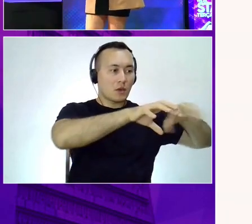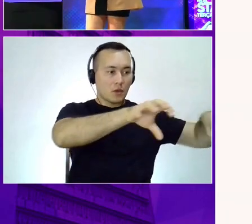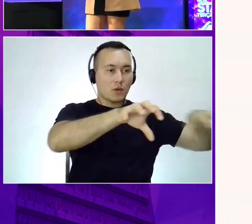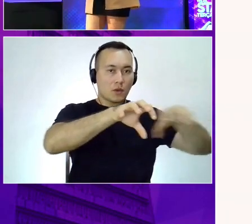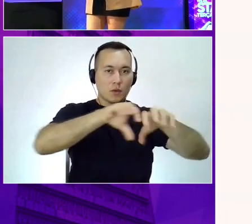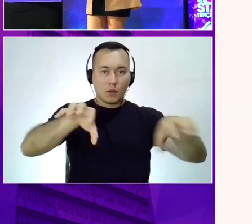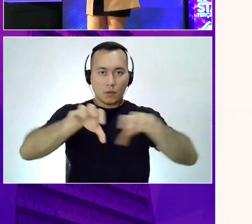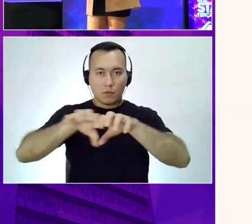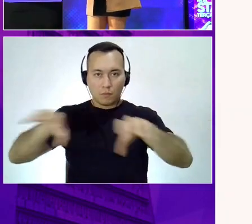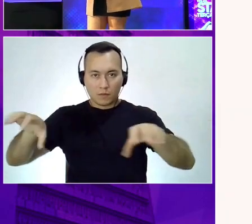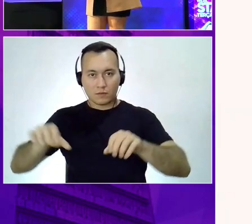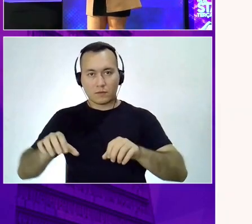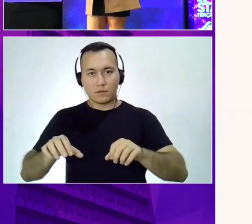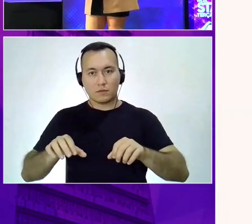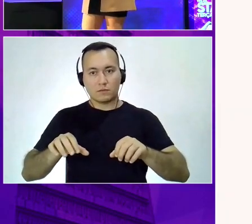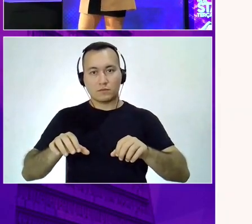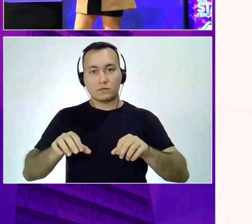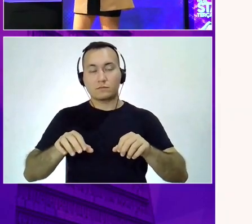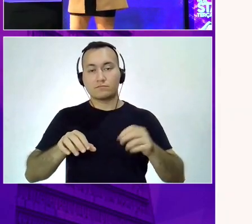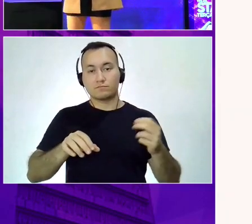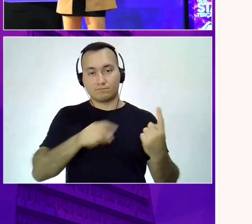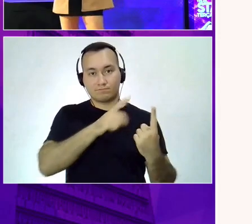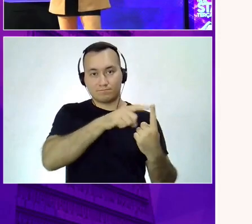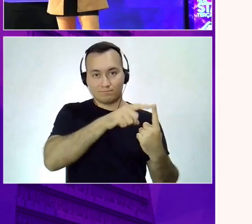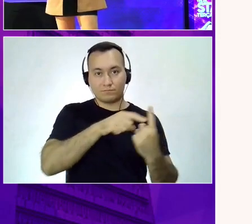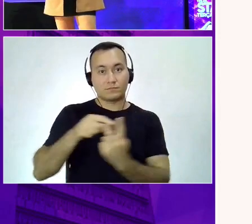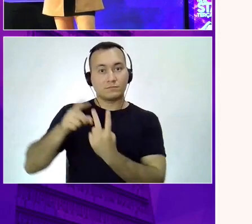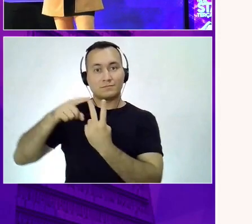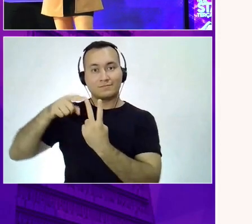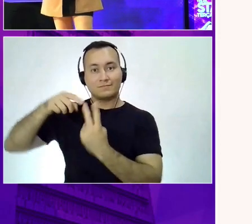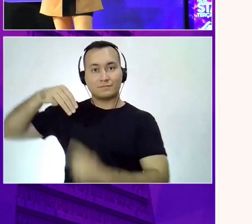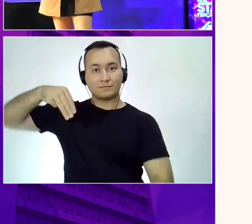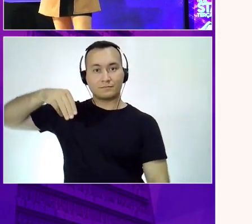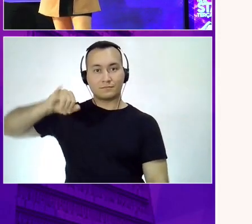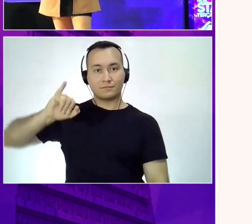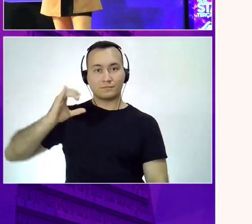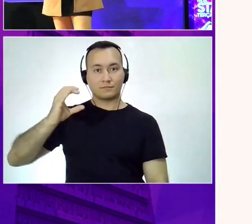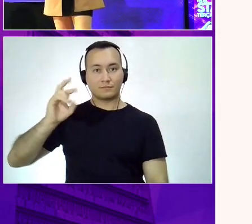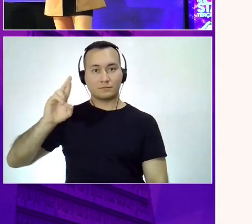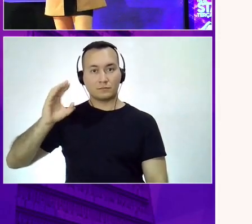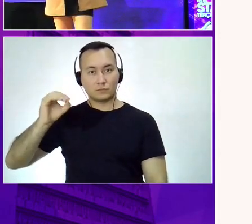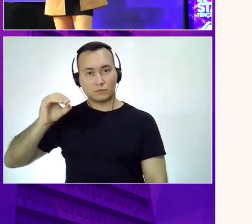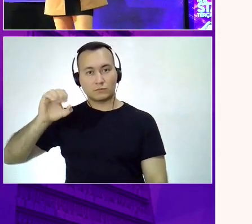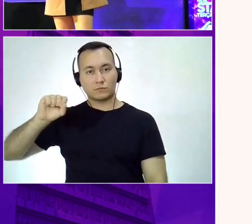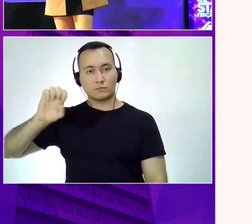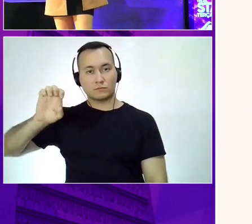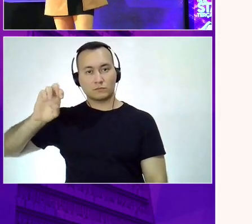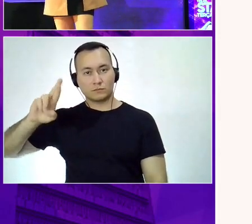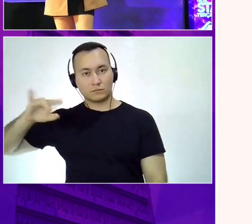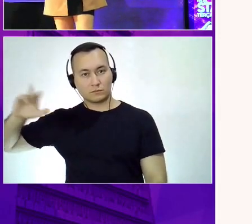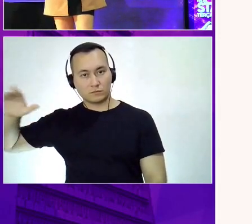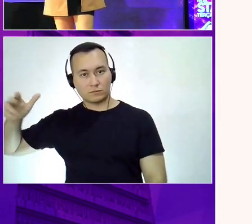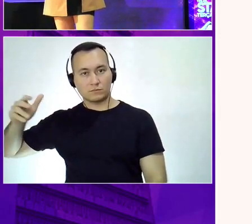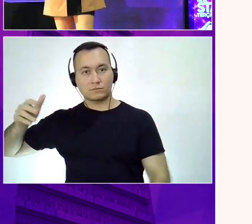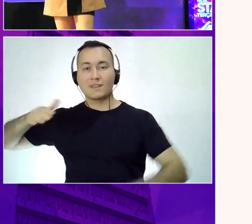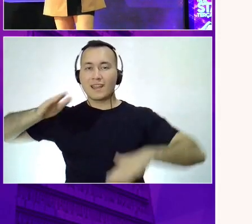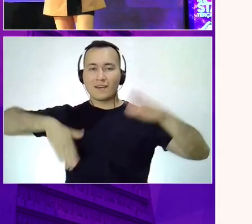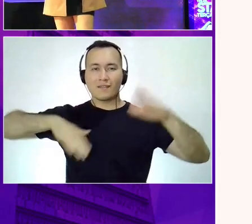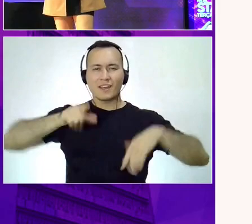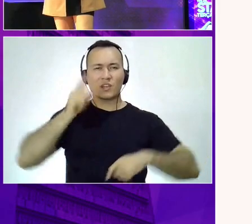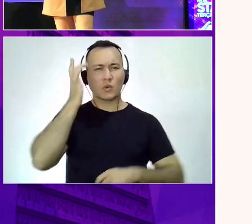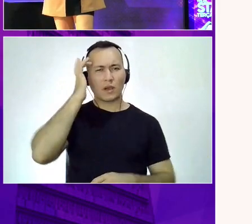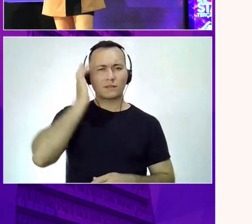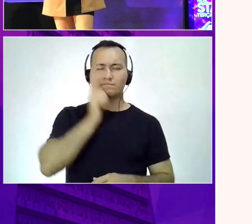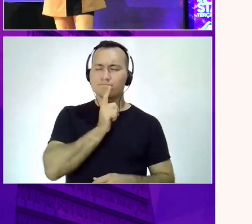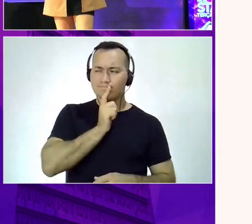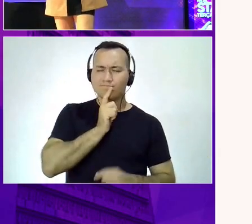arquitetura, microserviço, na verdade, ela é um tipo de sistema distribuído complexo, mas os conceitos eles não são intercambíveis. Então, eu não